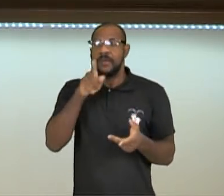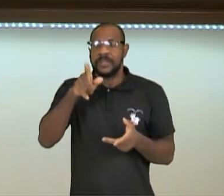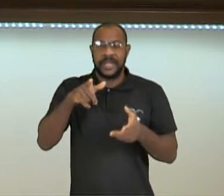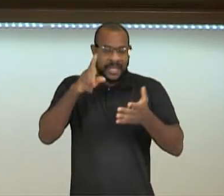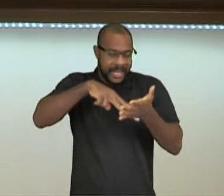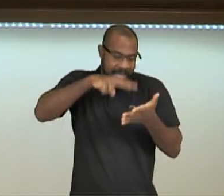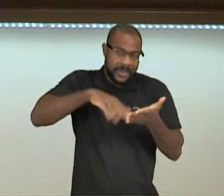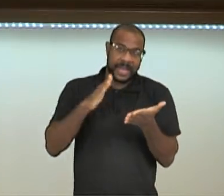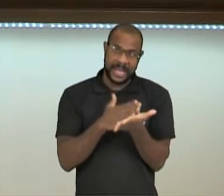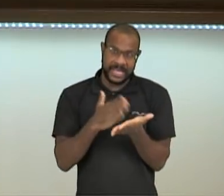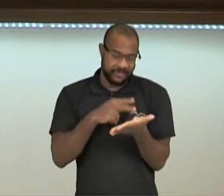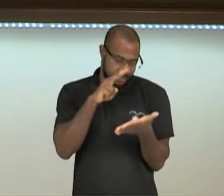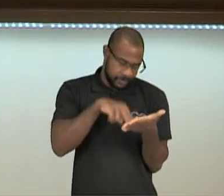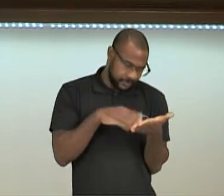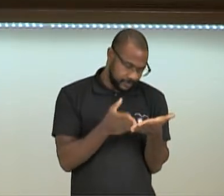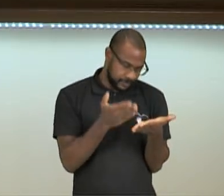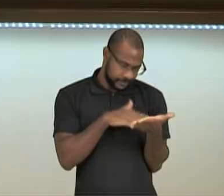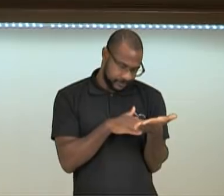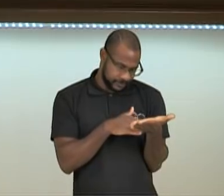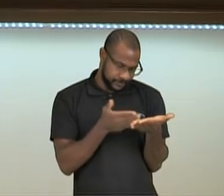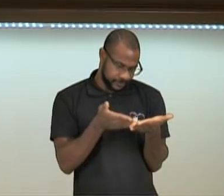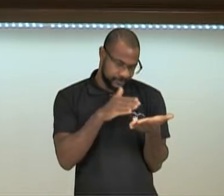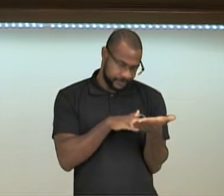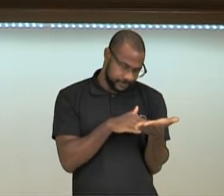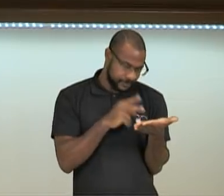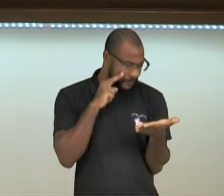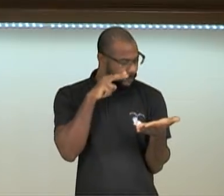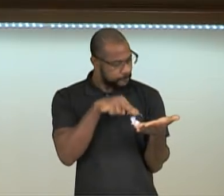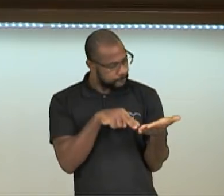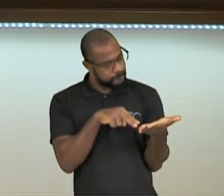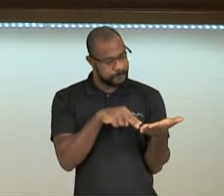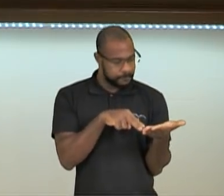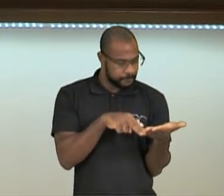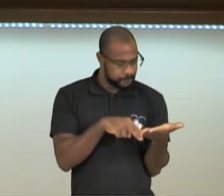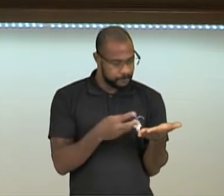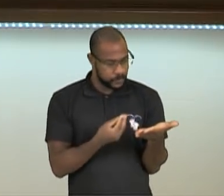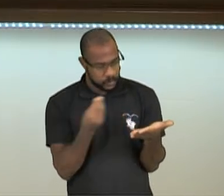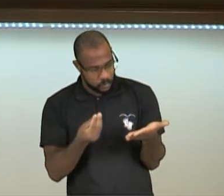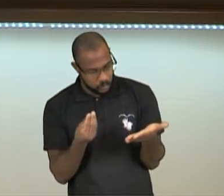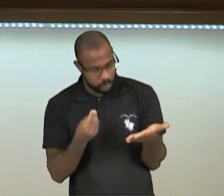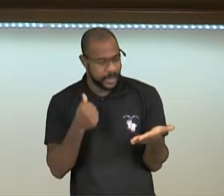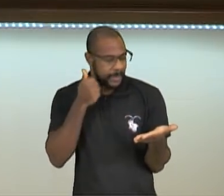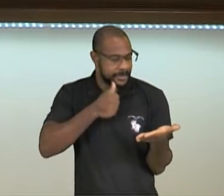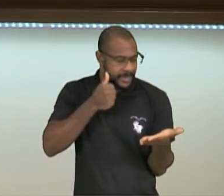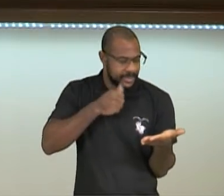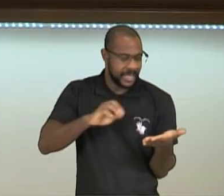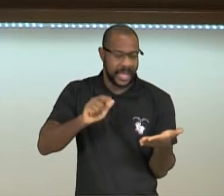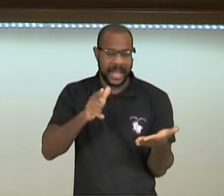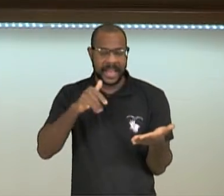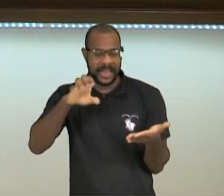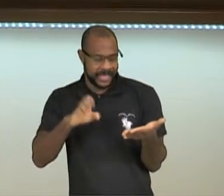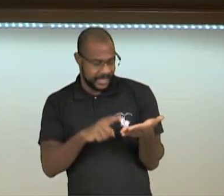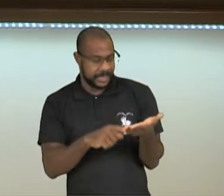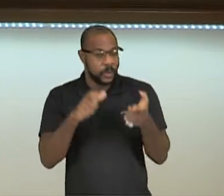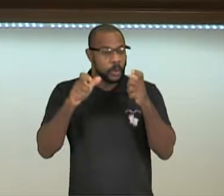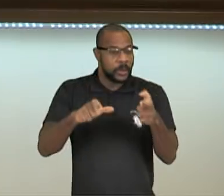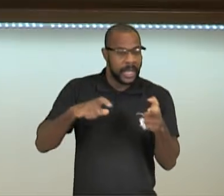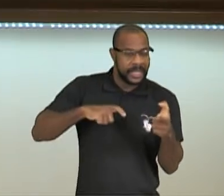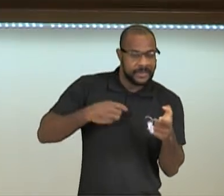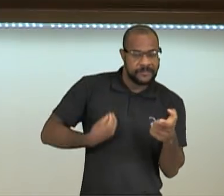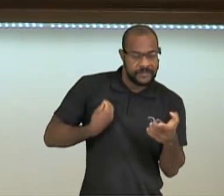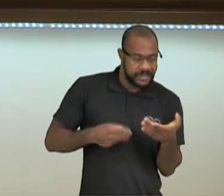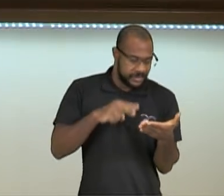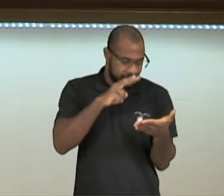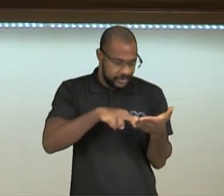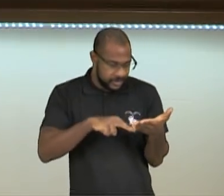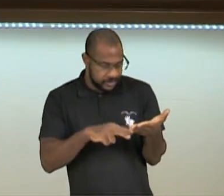livro, Alice no País das Maravilhas, e ele vai te descrevendo como é Alice, o lugar que ela tá e o que você